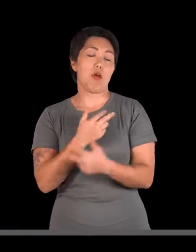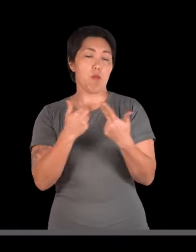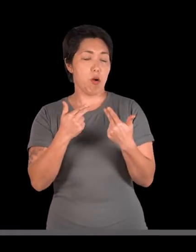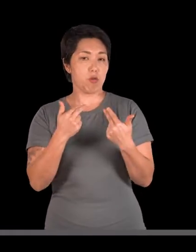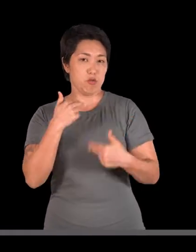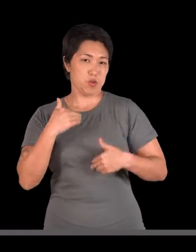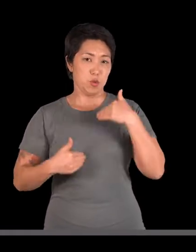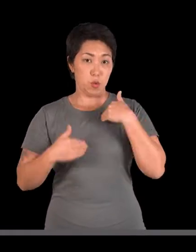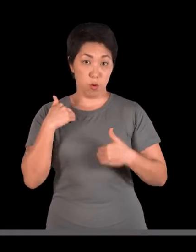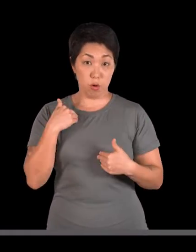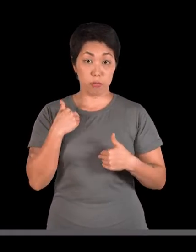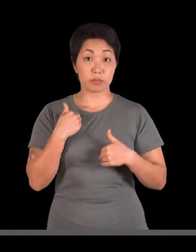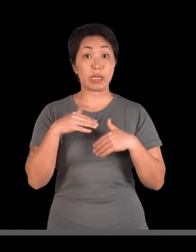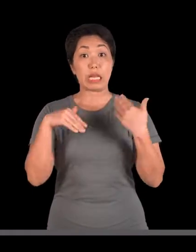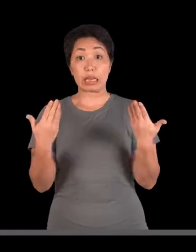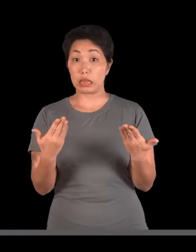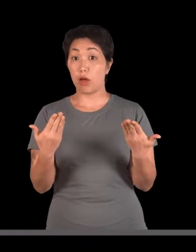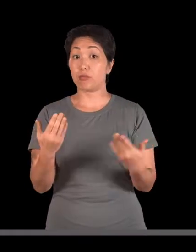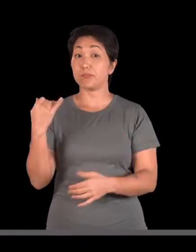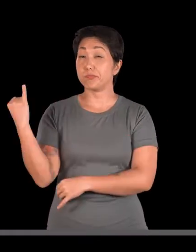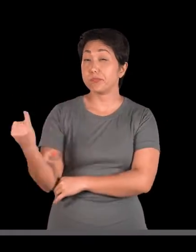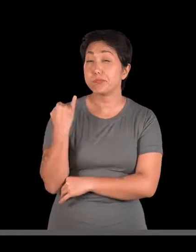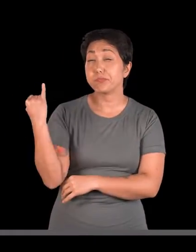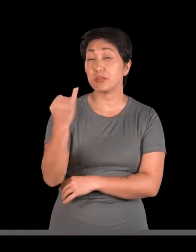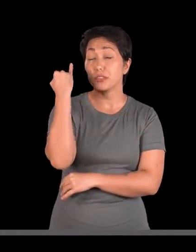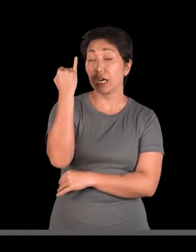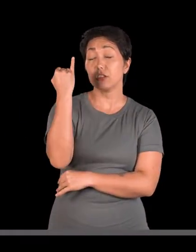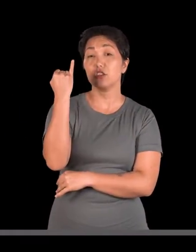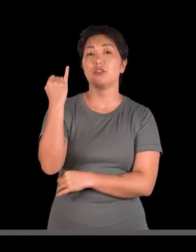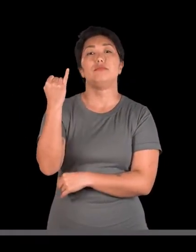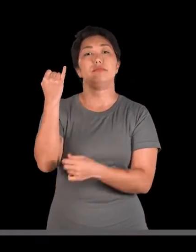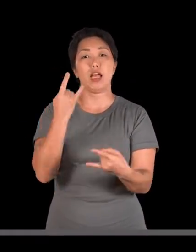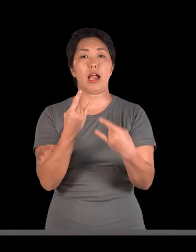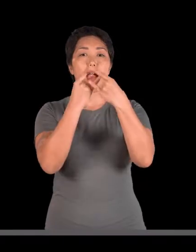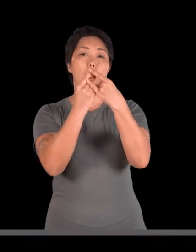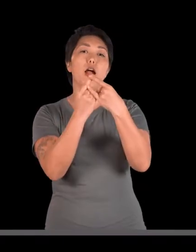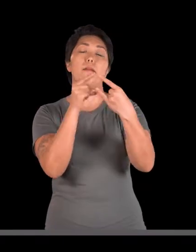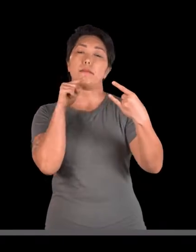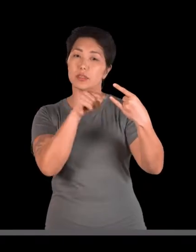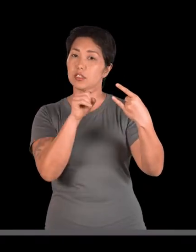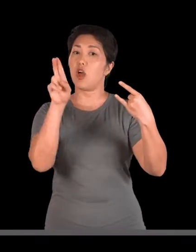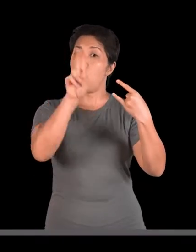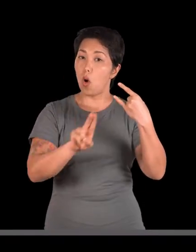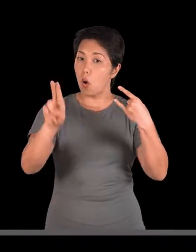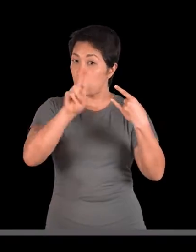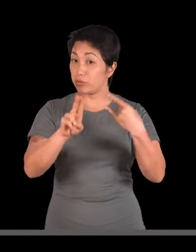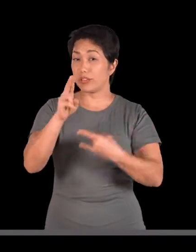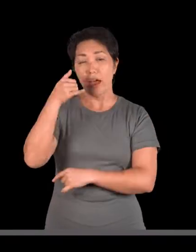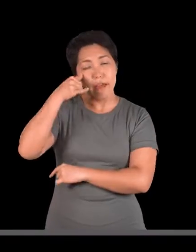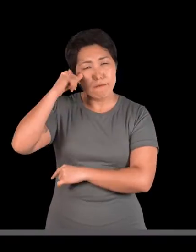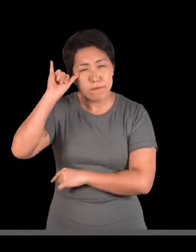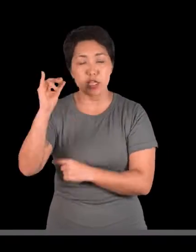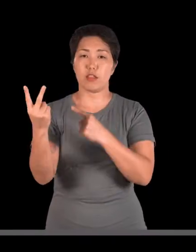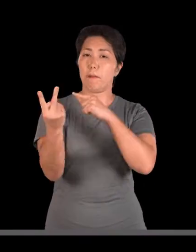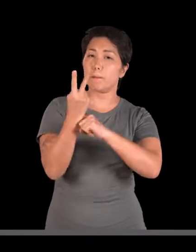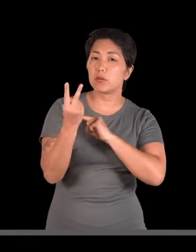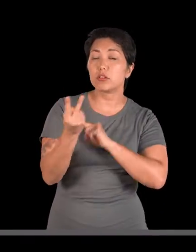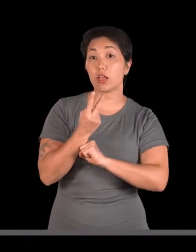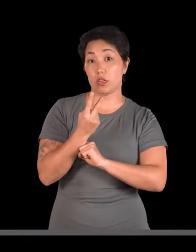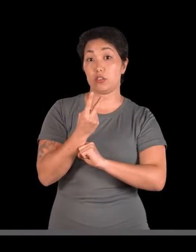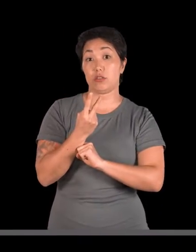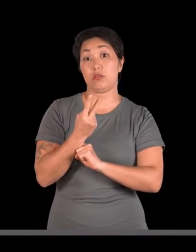Então, não dá para saber. Qual é o ponto? Alerta máximo. Uso de preservativo. Previna-se. Não